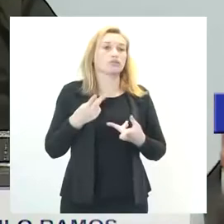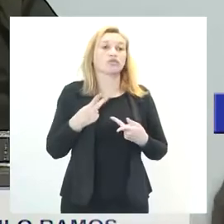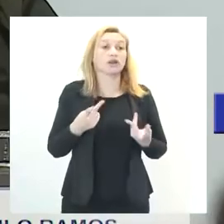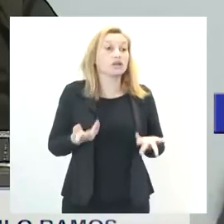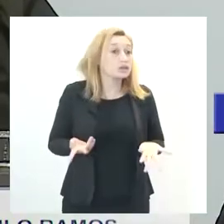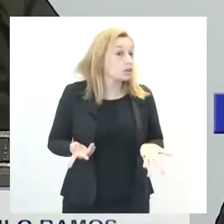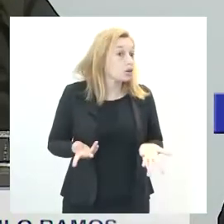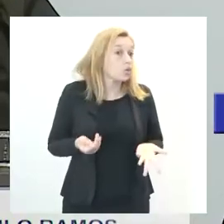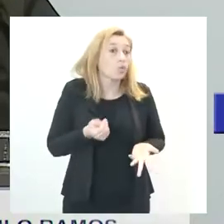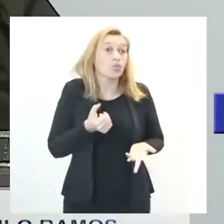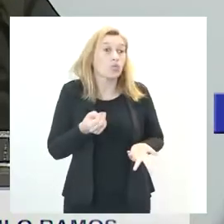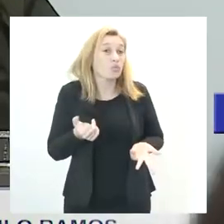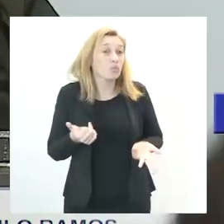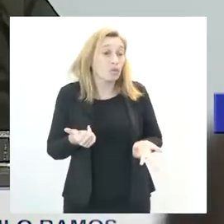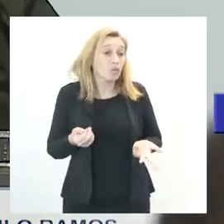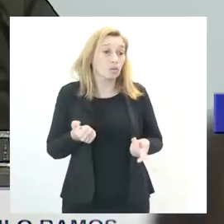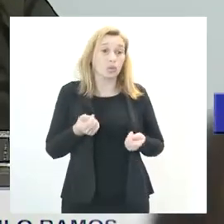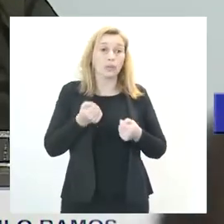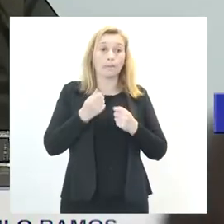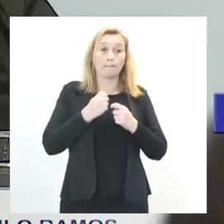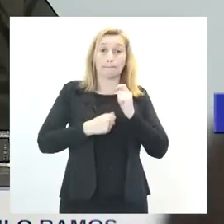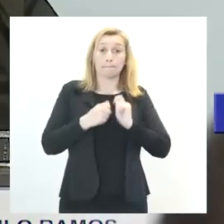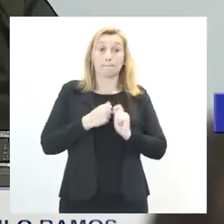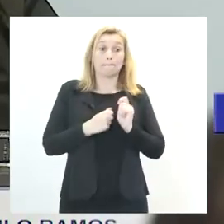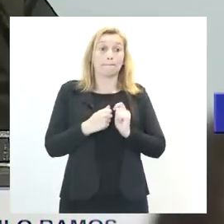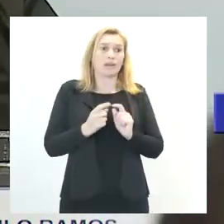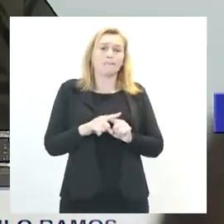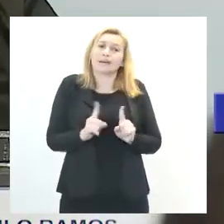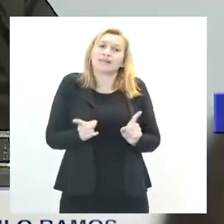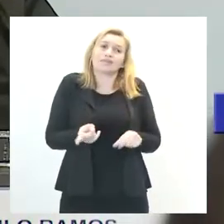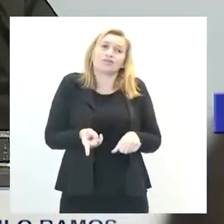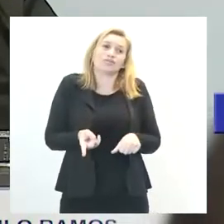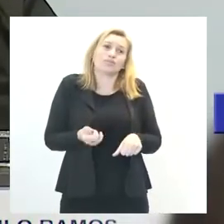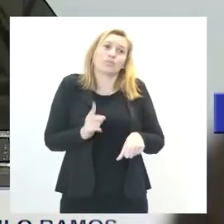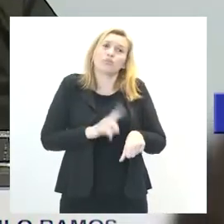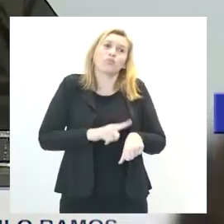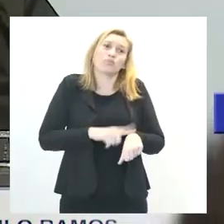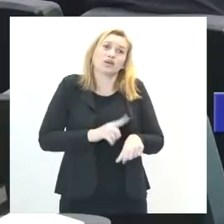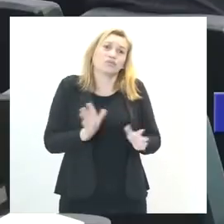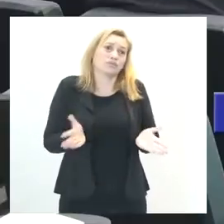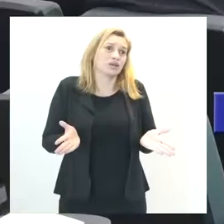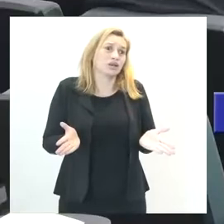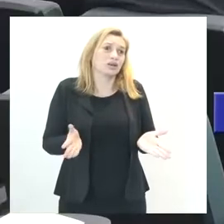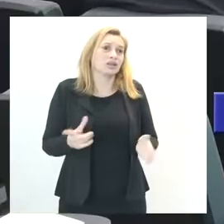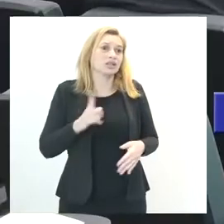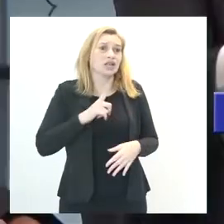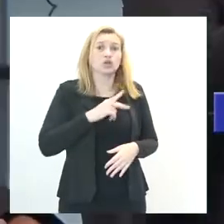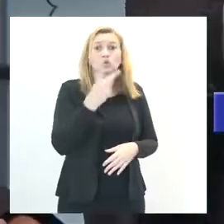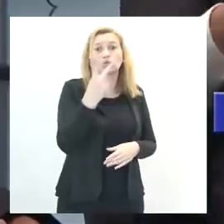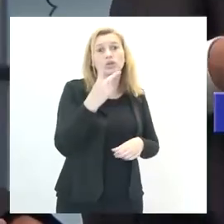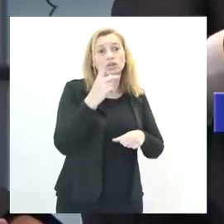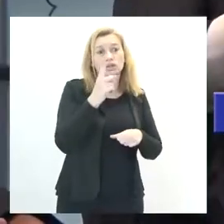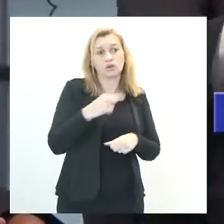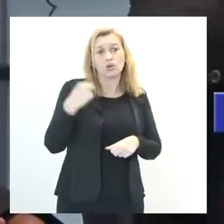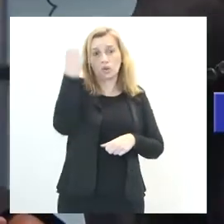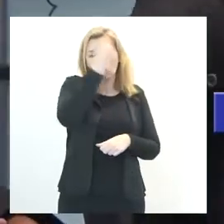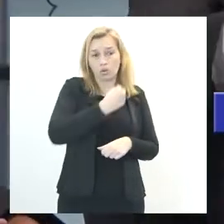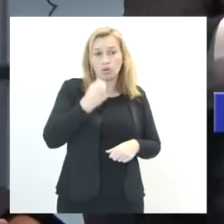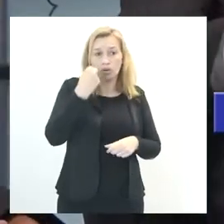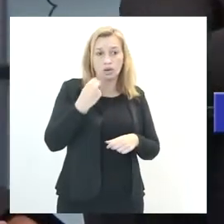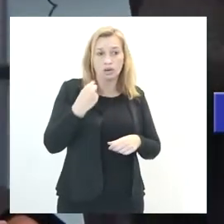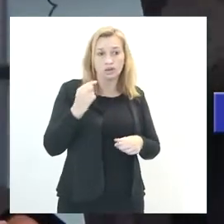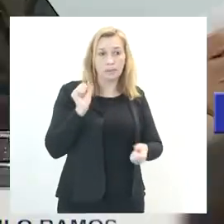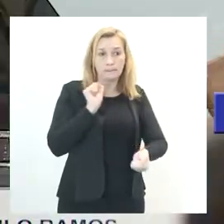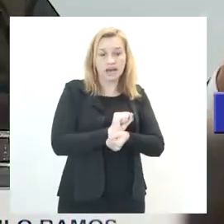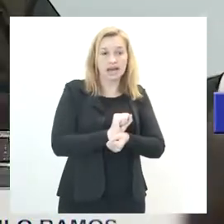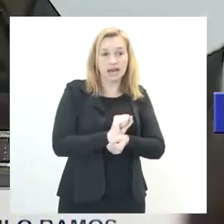é um pouco me contento né mas chega uma hora aqui e já estamos aí eu ia ter duas horas de almoço